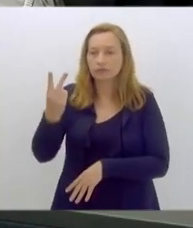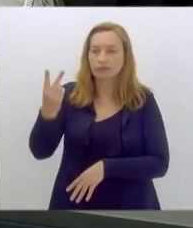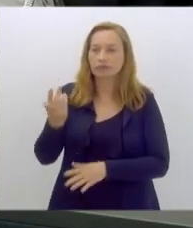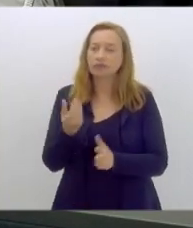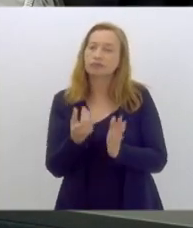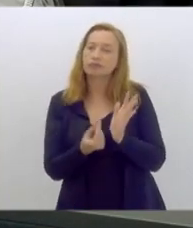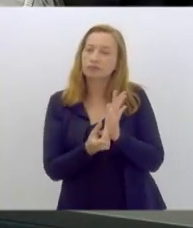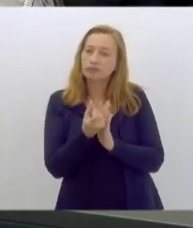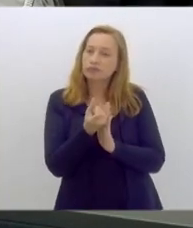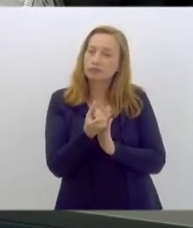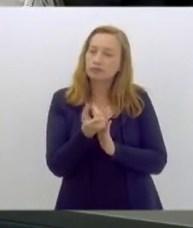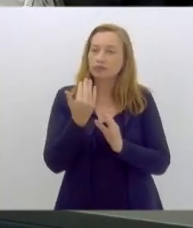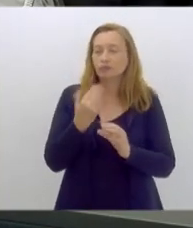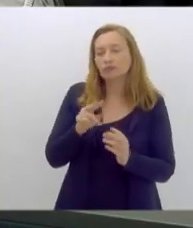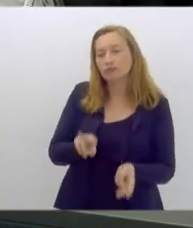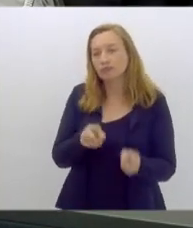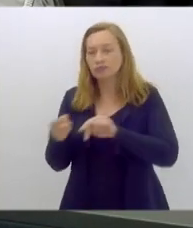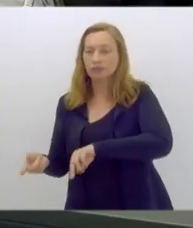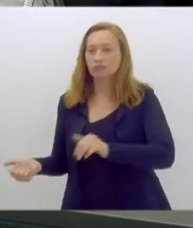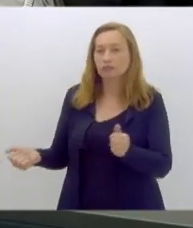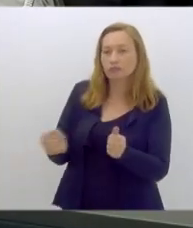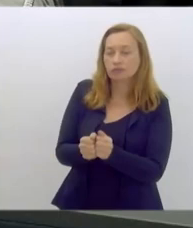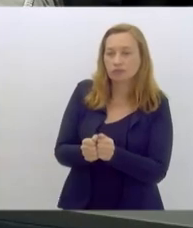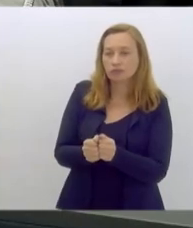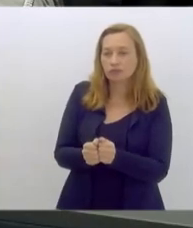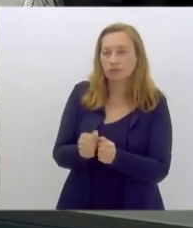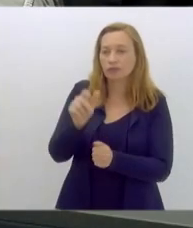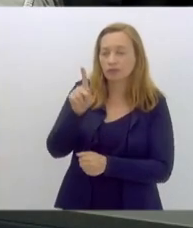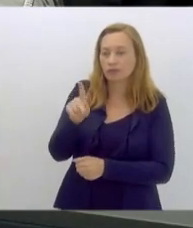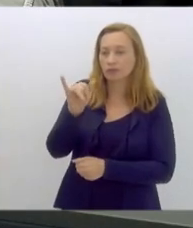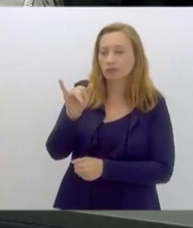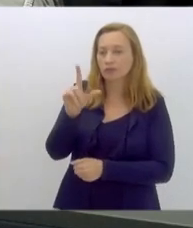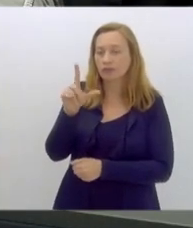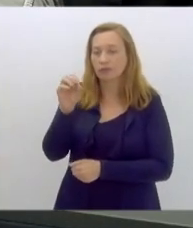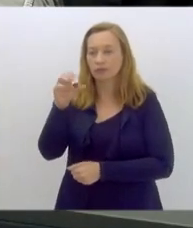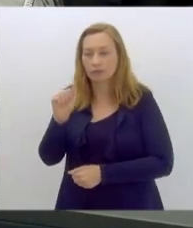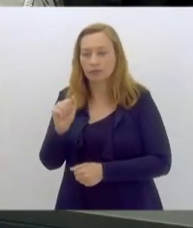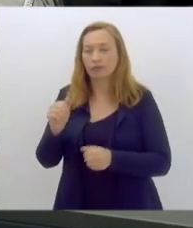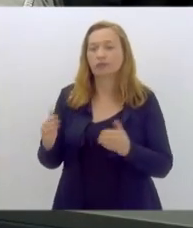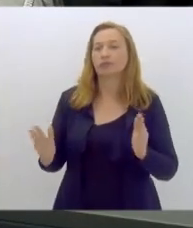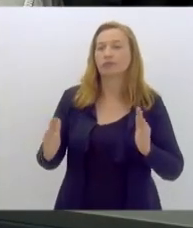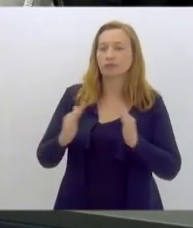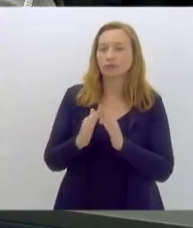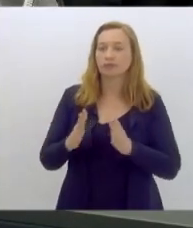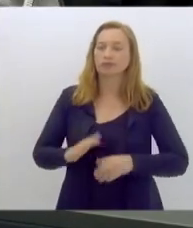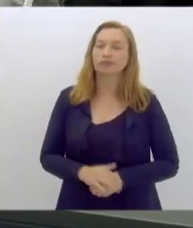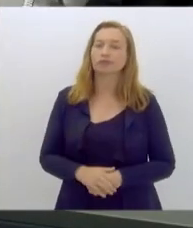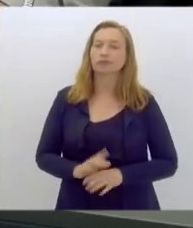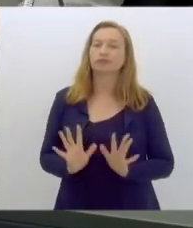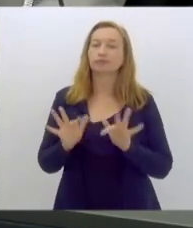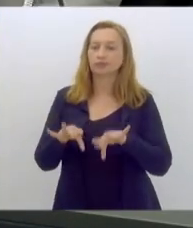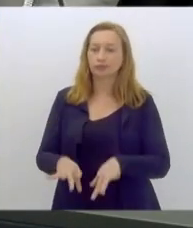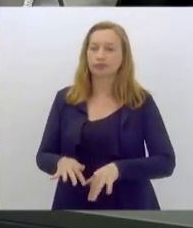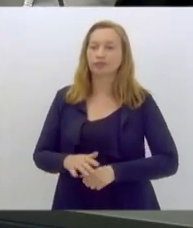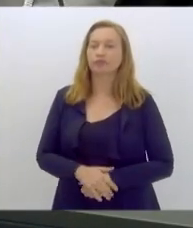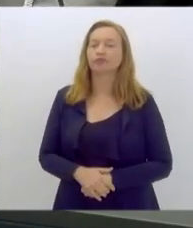orçamentária e é encaminhado junto com a pílula aqui para casa por fim